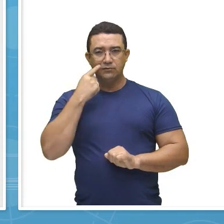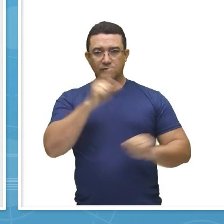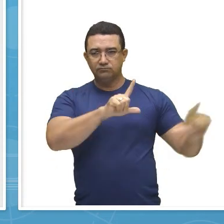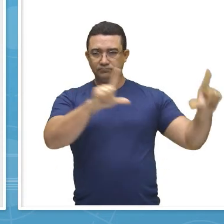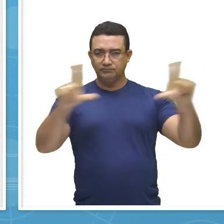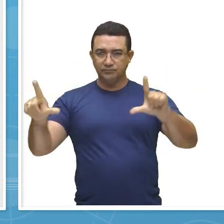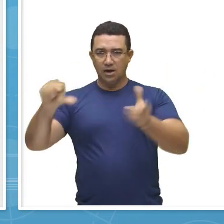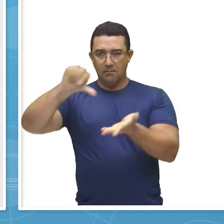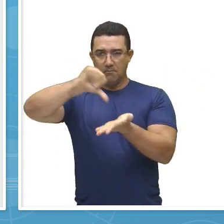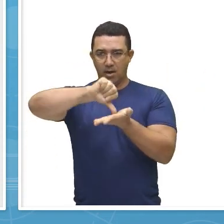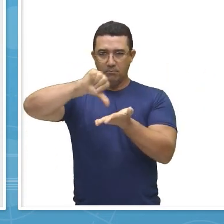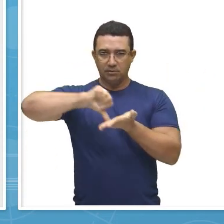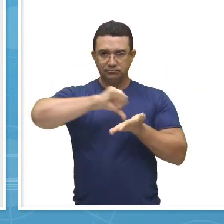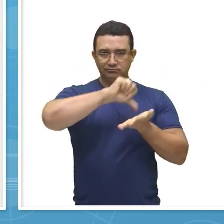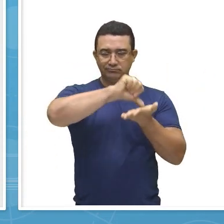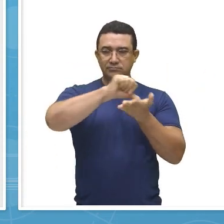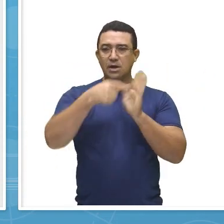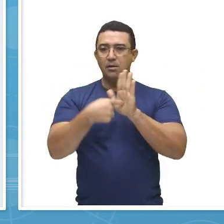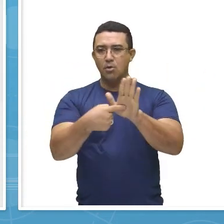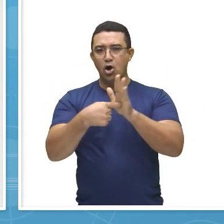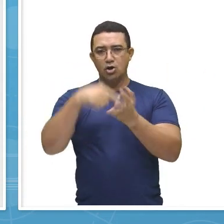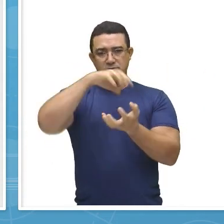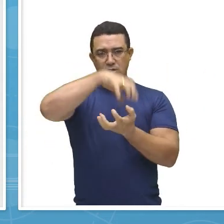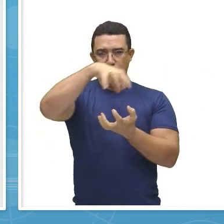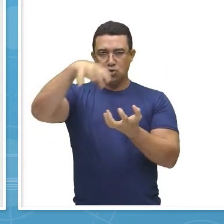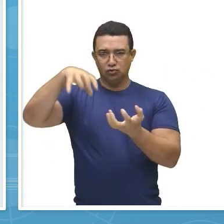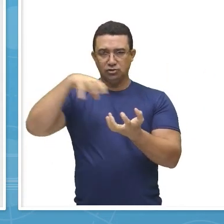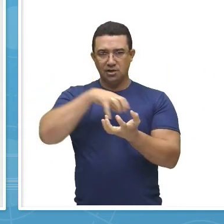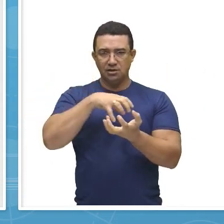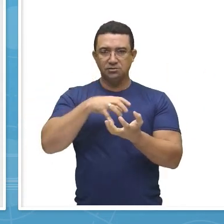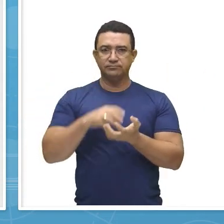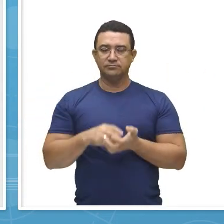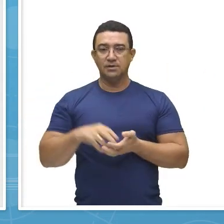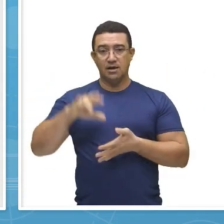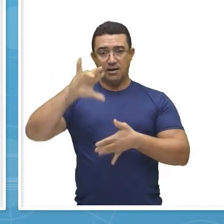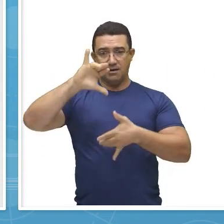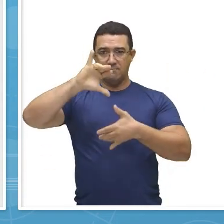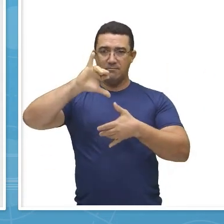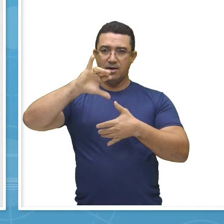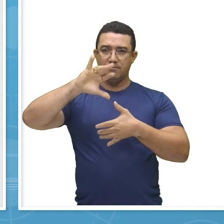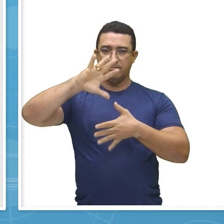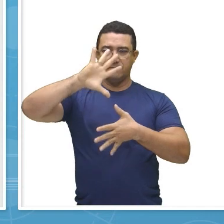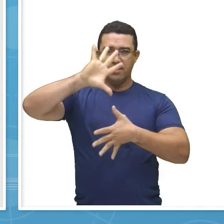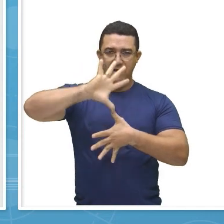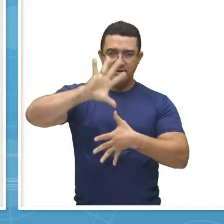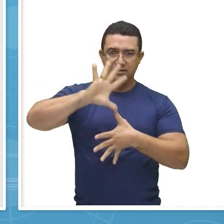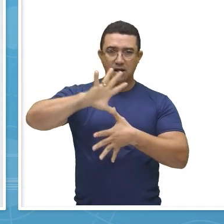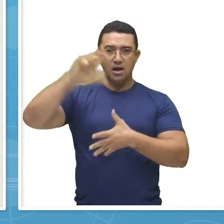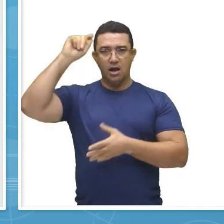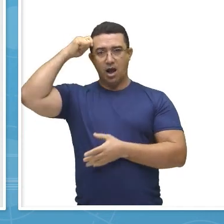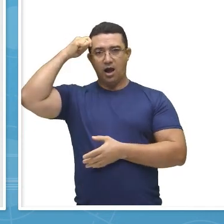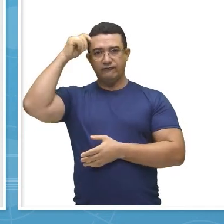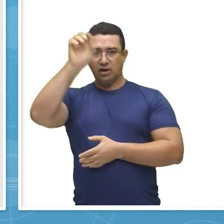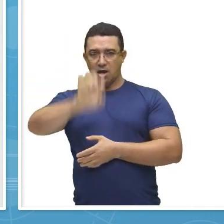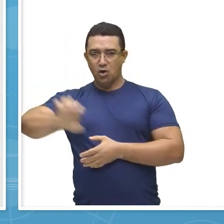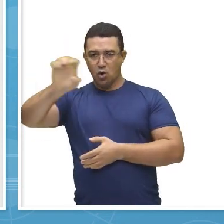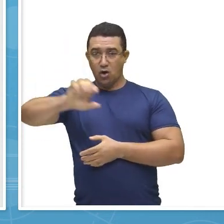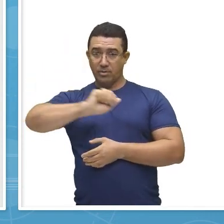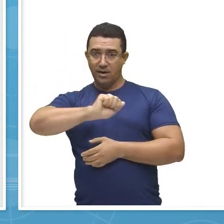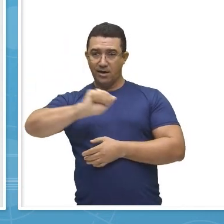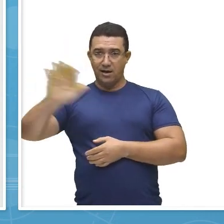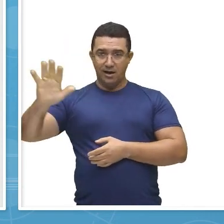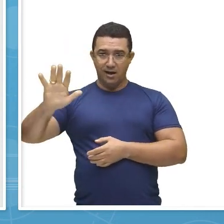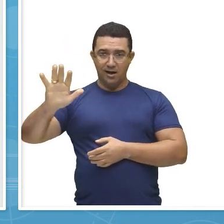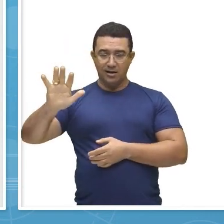está mostrando os continentes. Então, a gente verifica aqui a América, a África, a Europa, a Ásia,